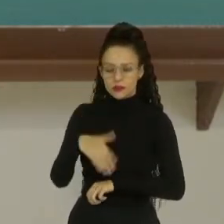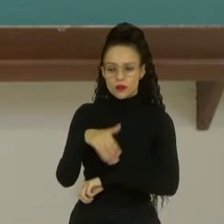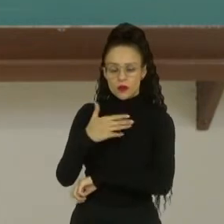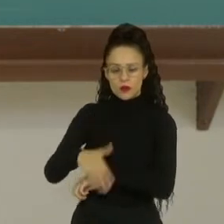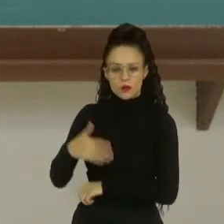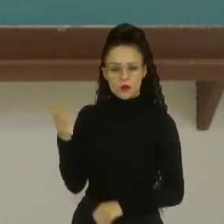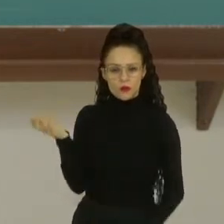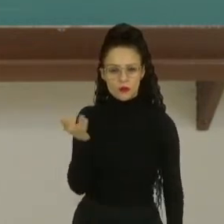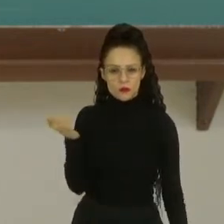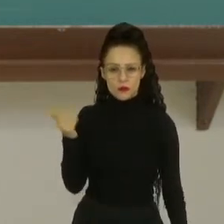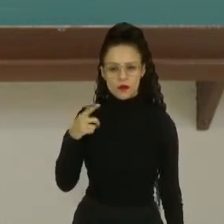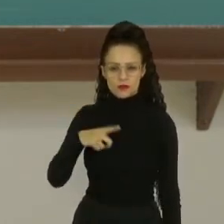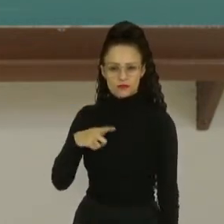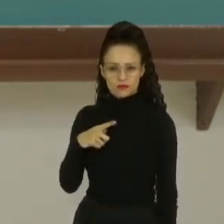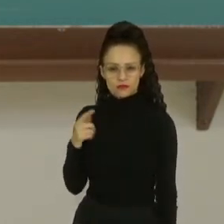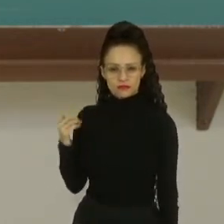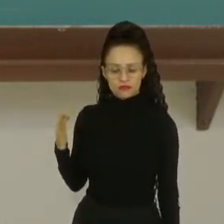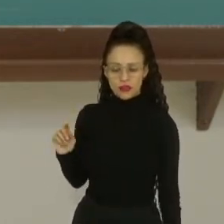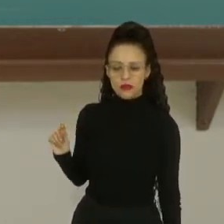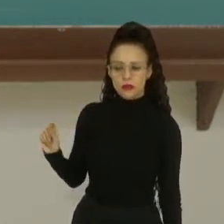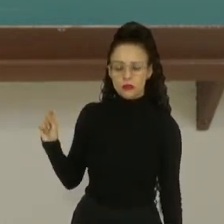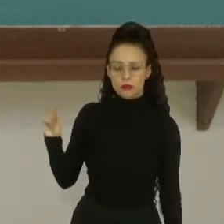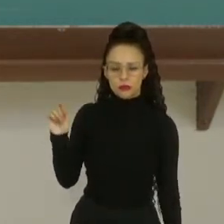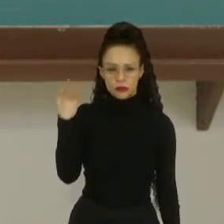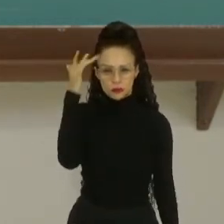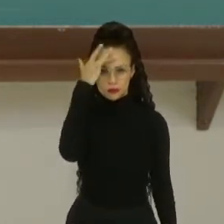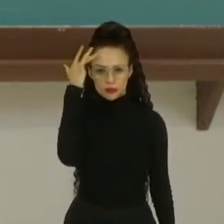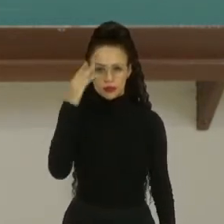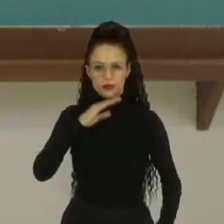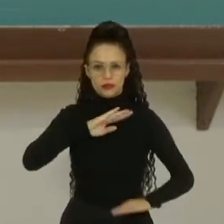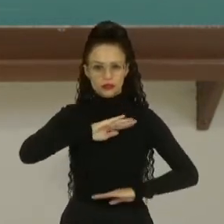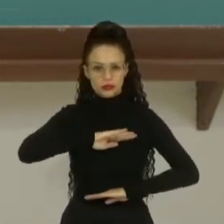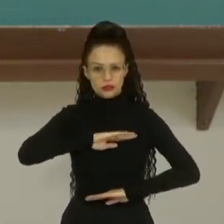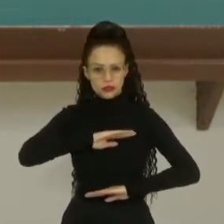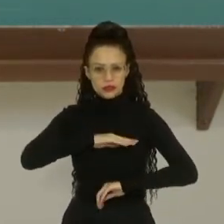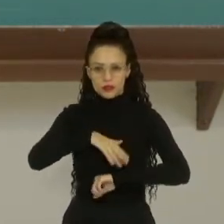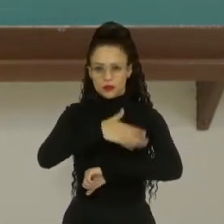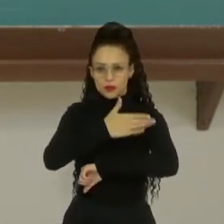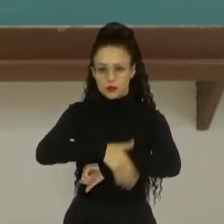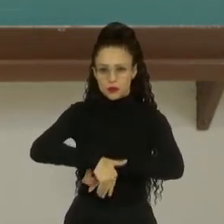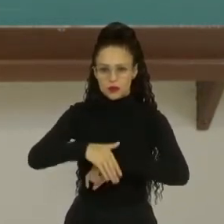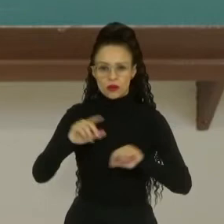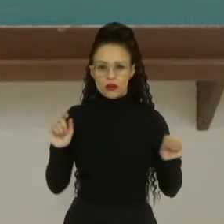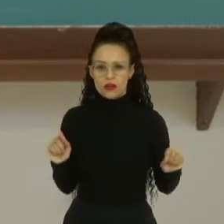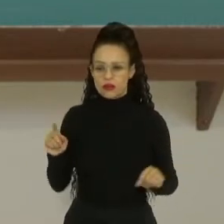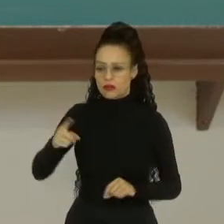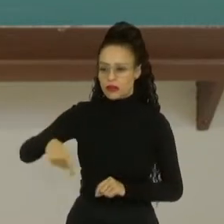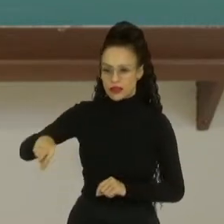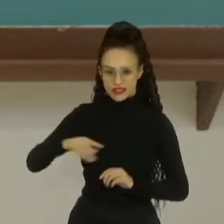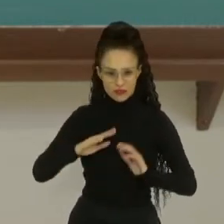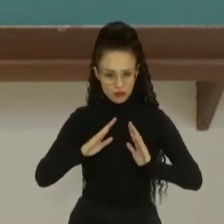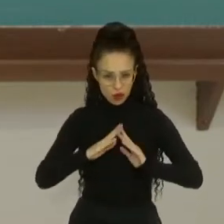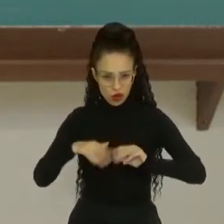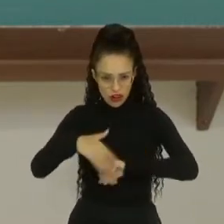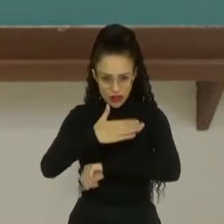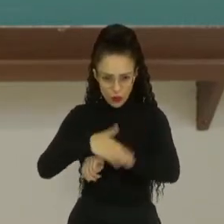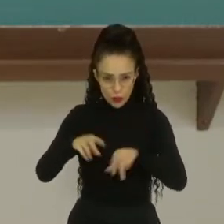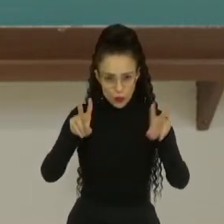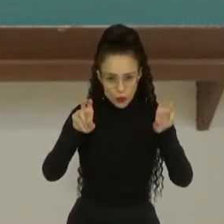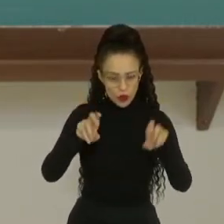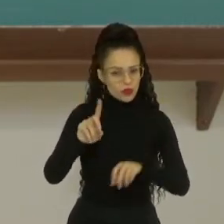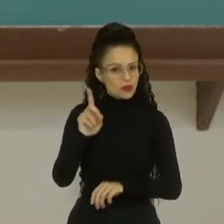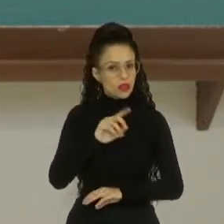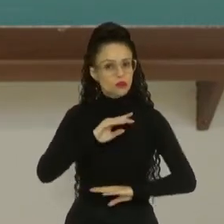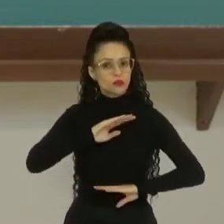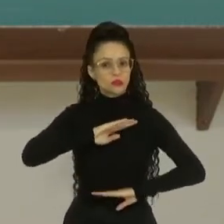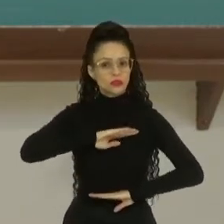ruas, infelizmente, né? Temos pessoas em situação de rua, como nós falamos, né? Eles não são moradores de rua, é a